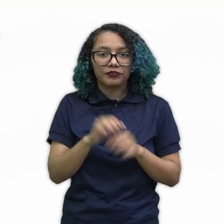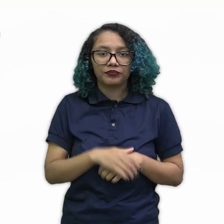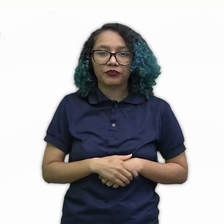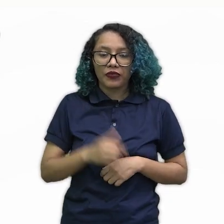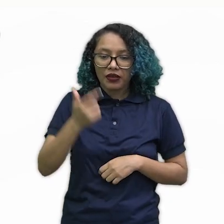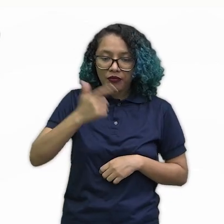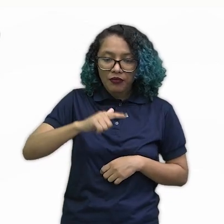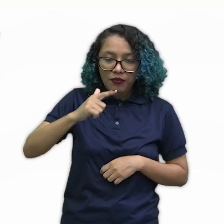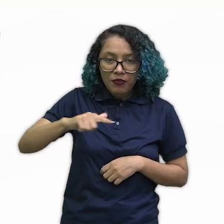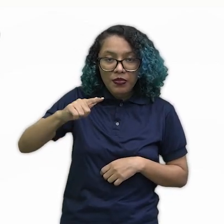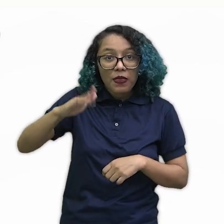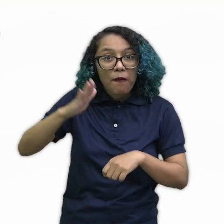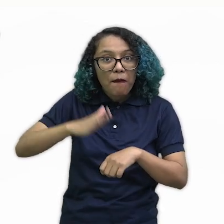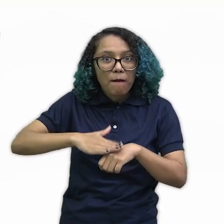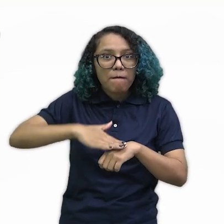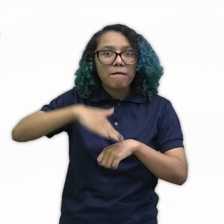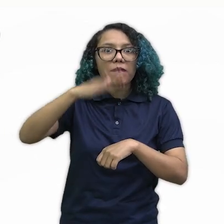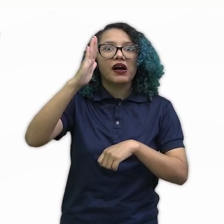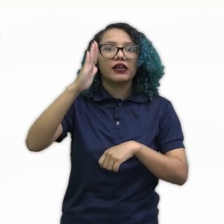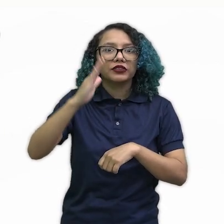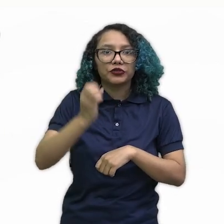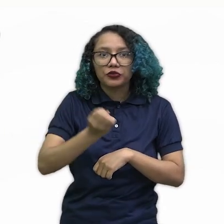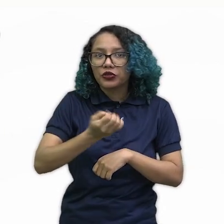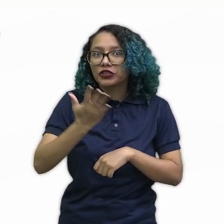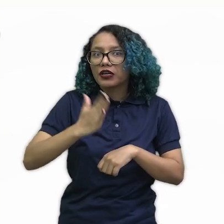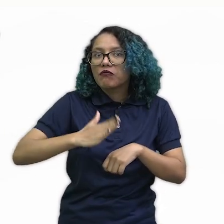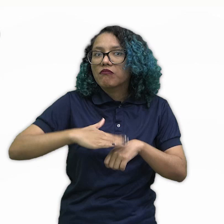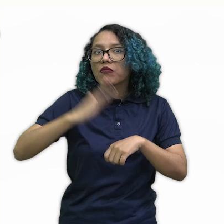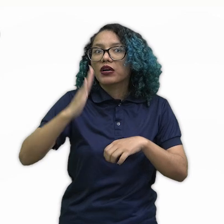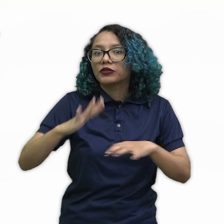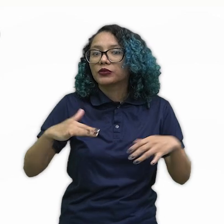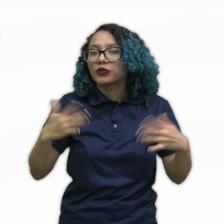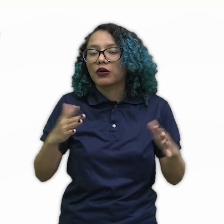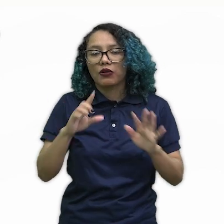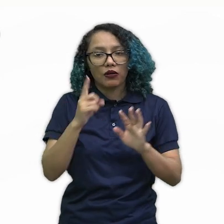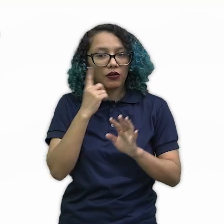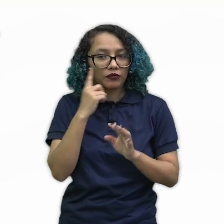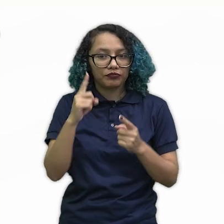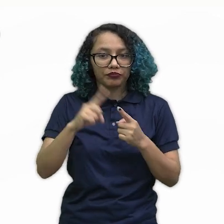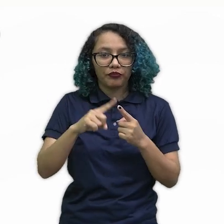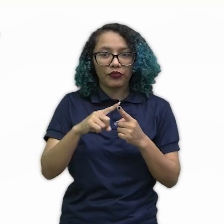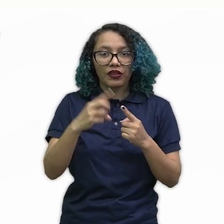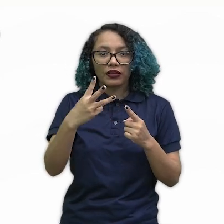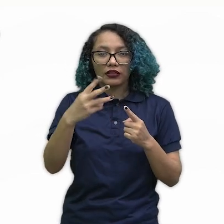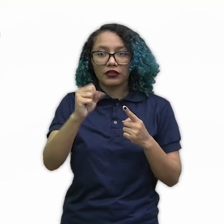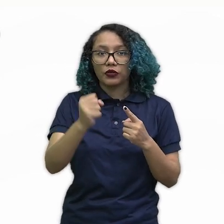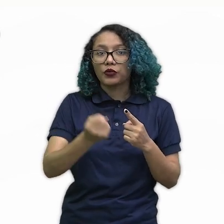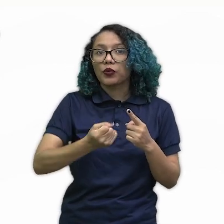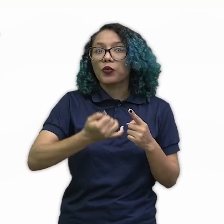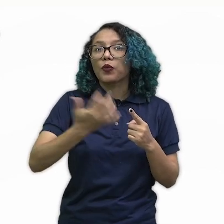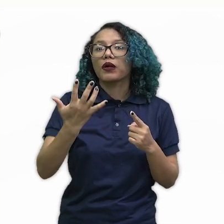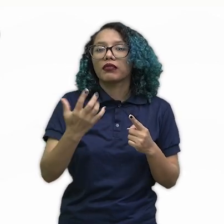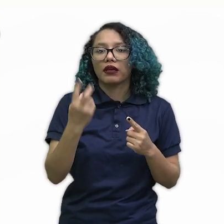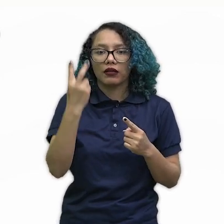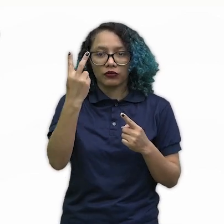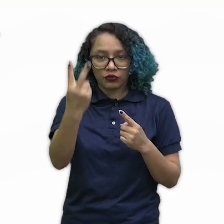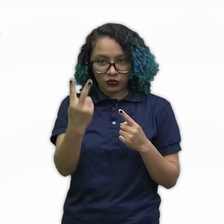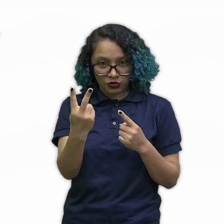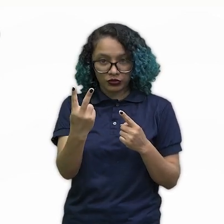mais vezes, tá bom? E aqui nesse caso, ó, repare que o 38 apareceu 2